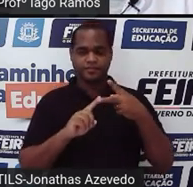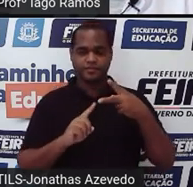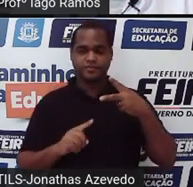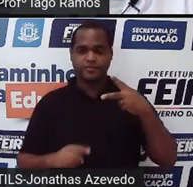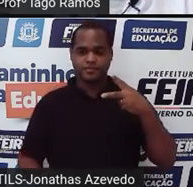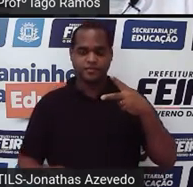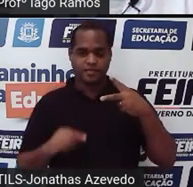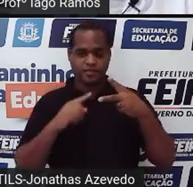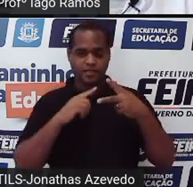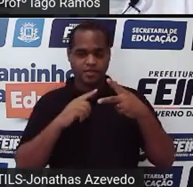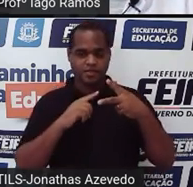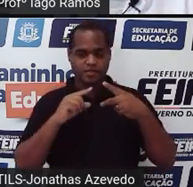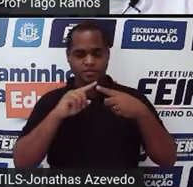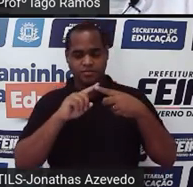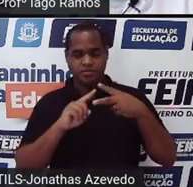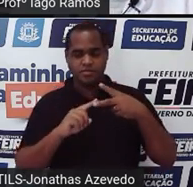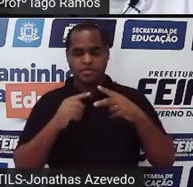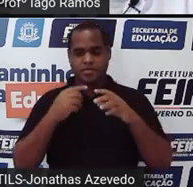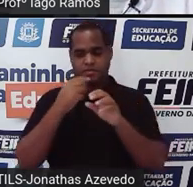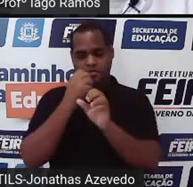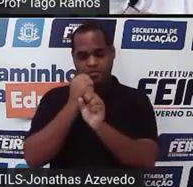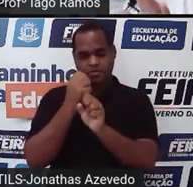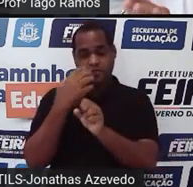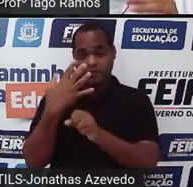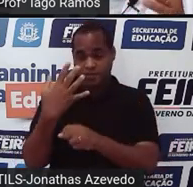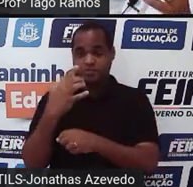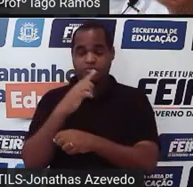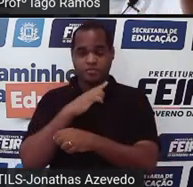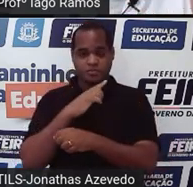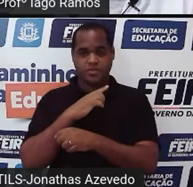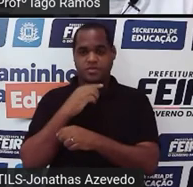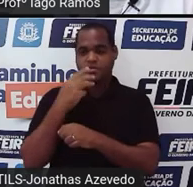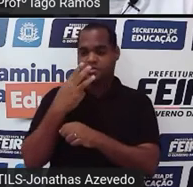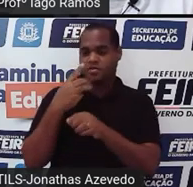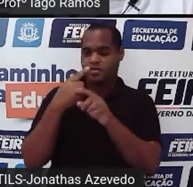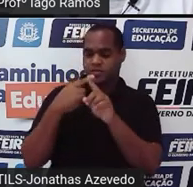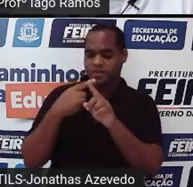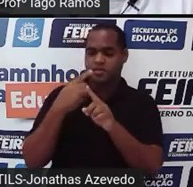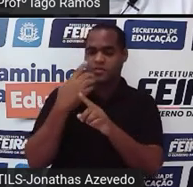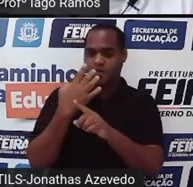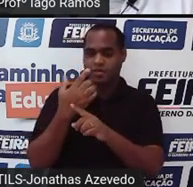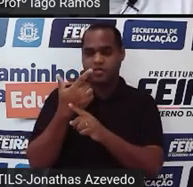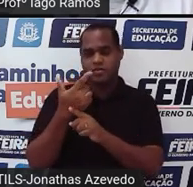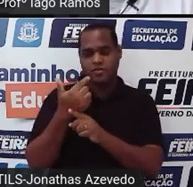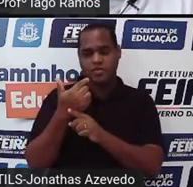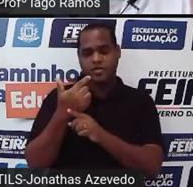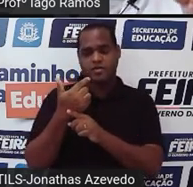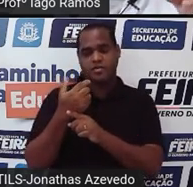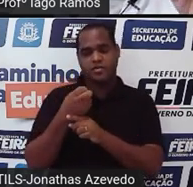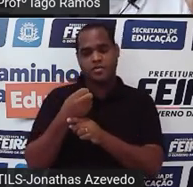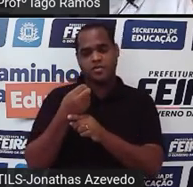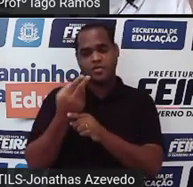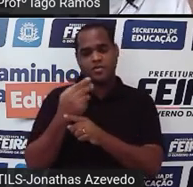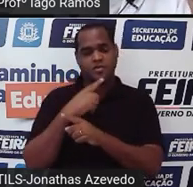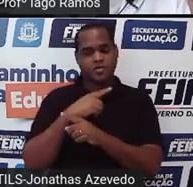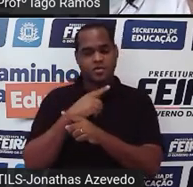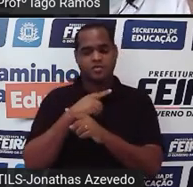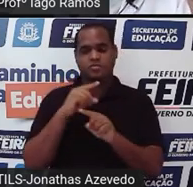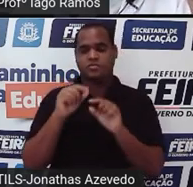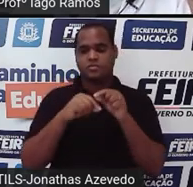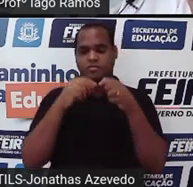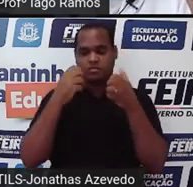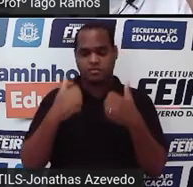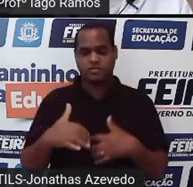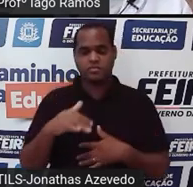13 fileiras com 4 em 3 x 4 12 só que são duas